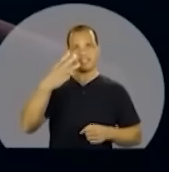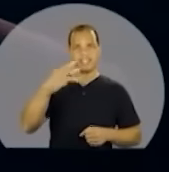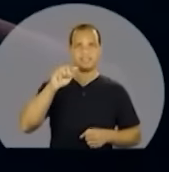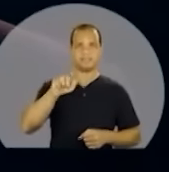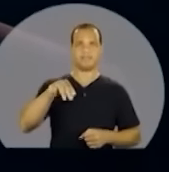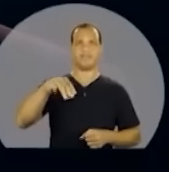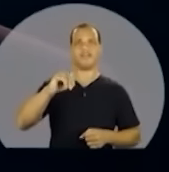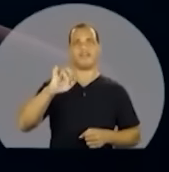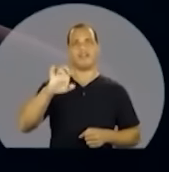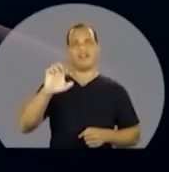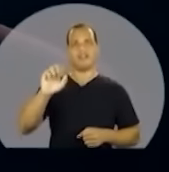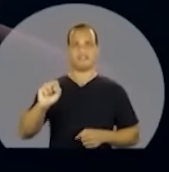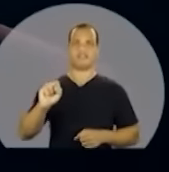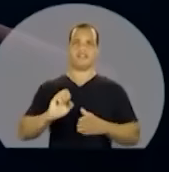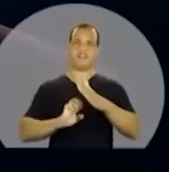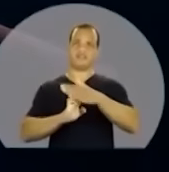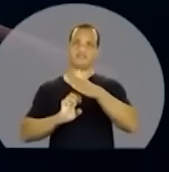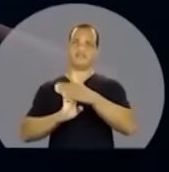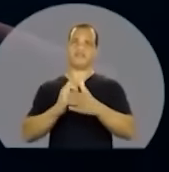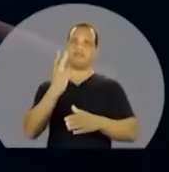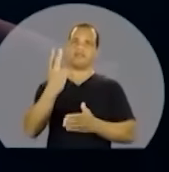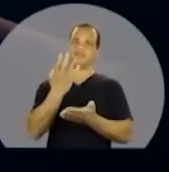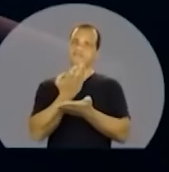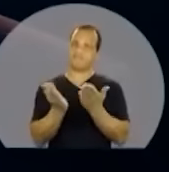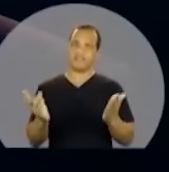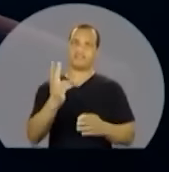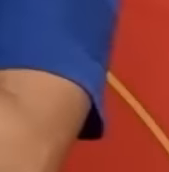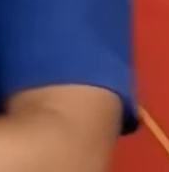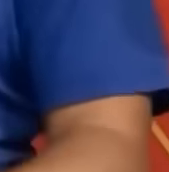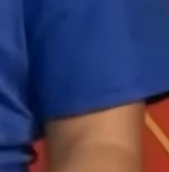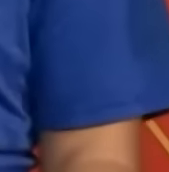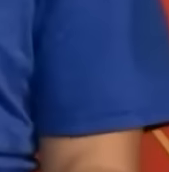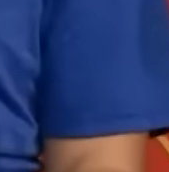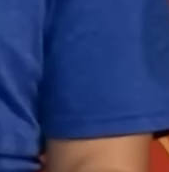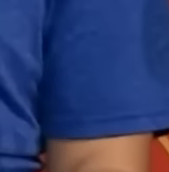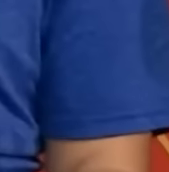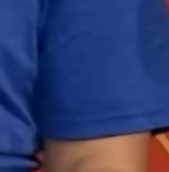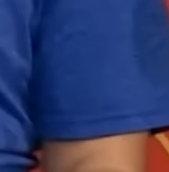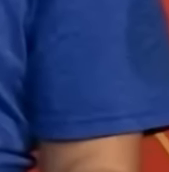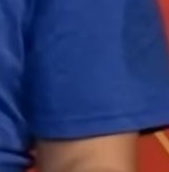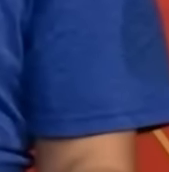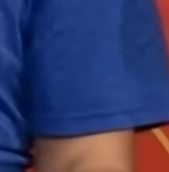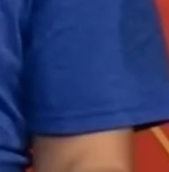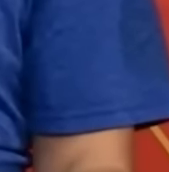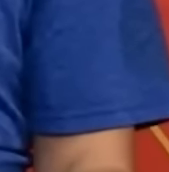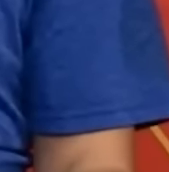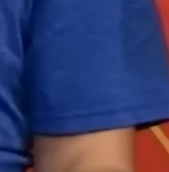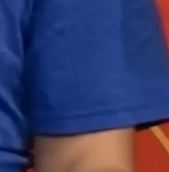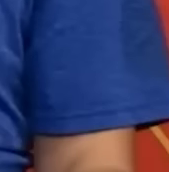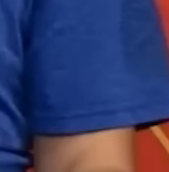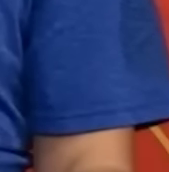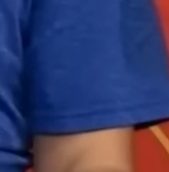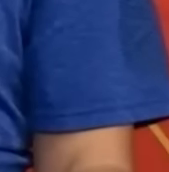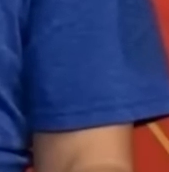gente utilizar parte desse recurso para melhorar o esgoto para melhorar o desenvolvimento humano de